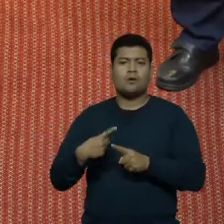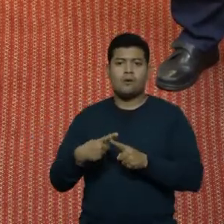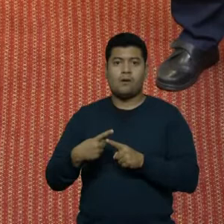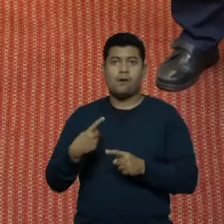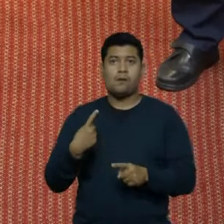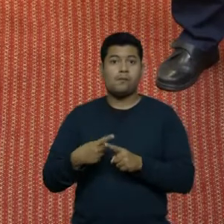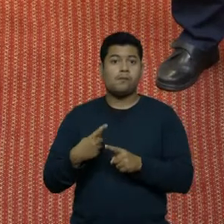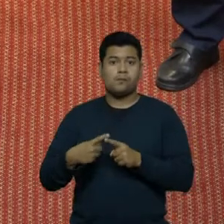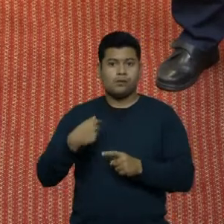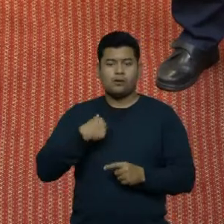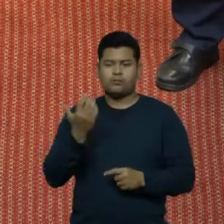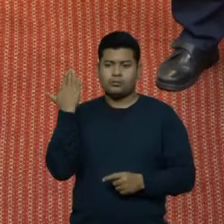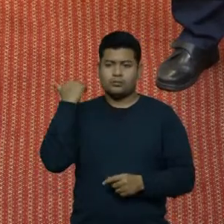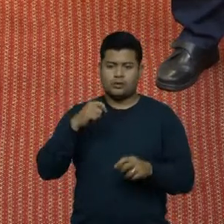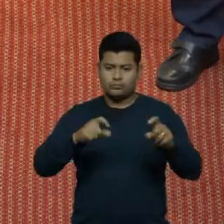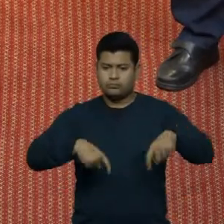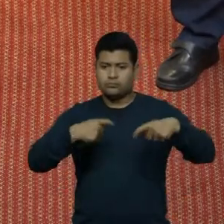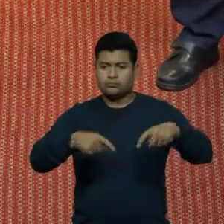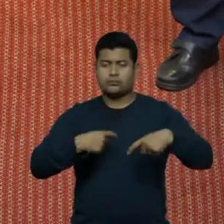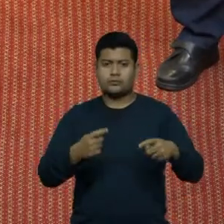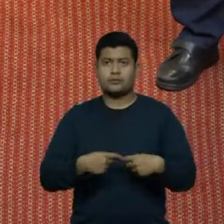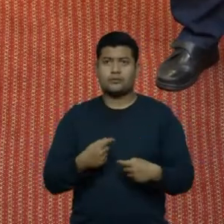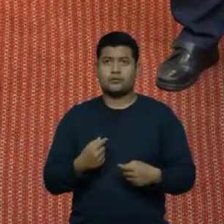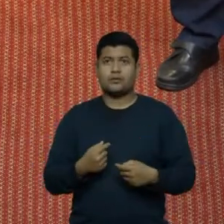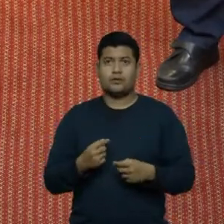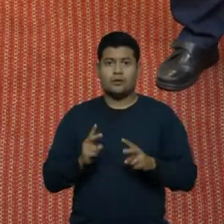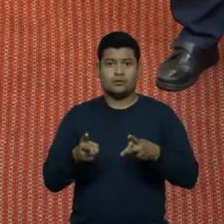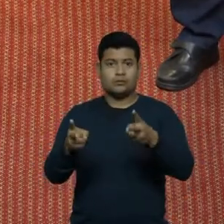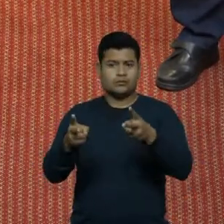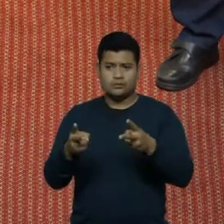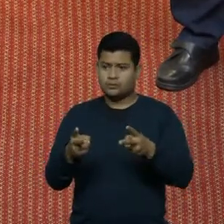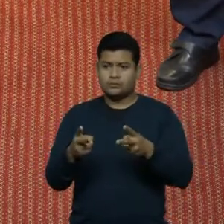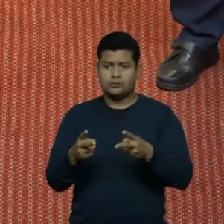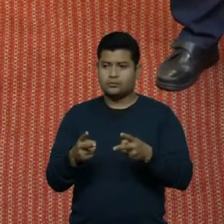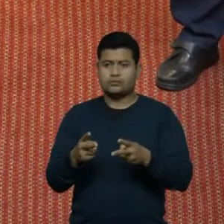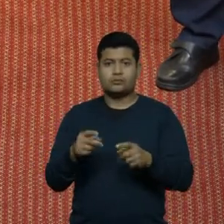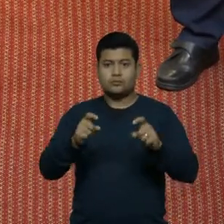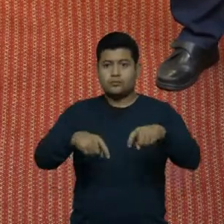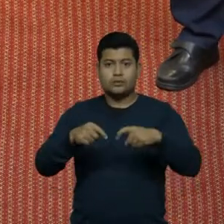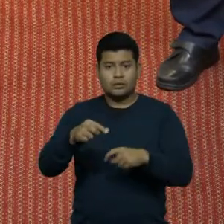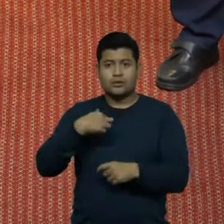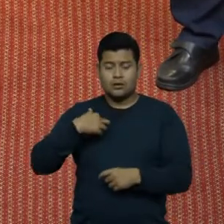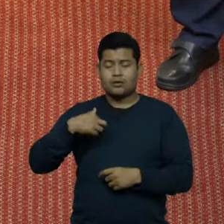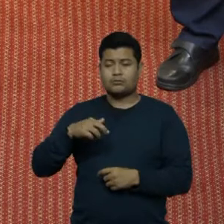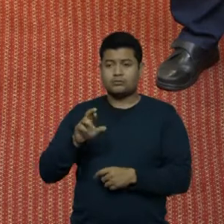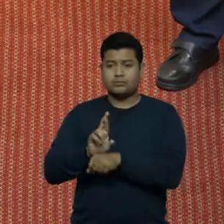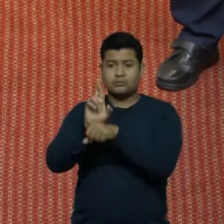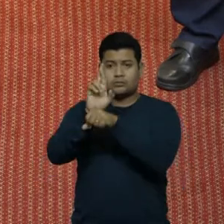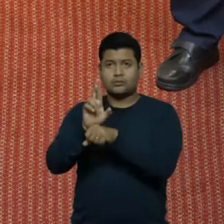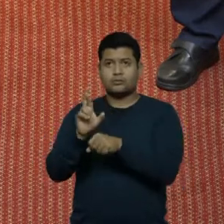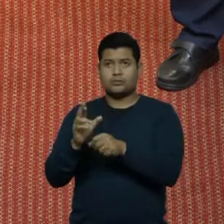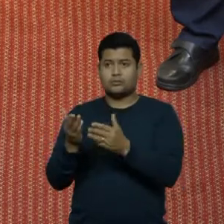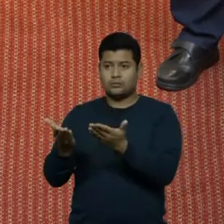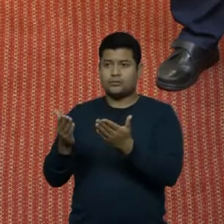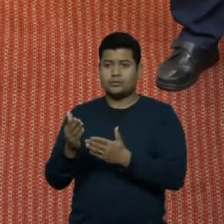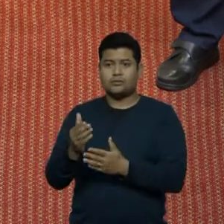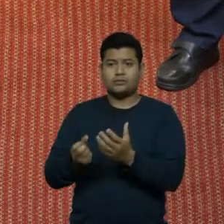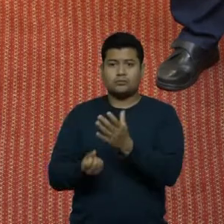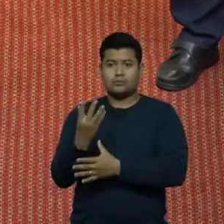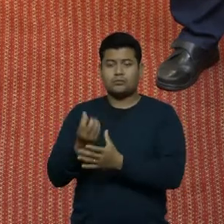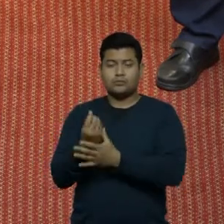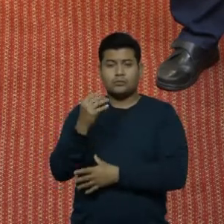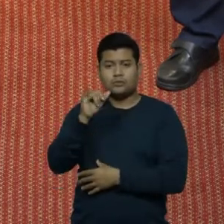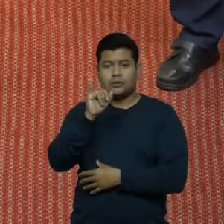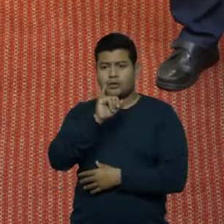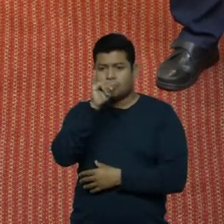vim da da Agricultura eu permaneço na agricultura eu sou do meio das pessoas que produzem suínos que produzem leite